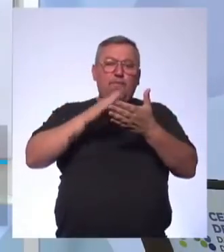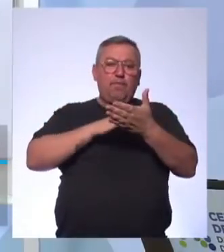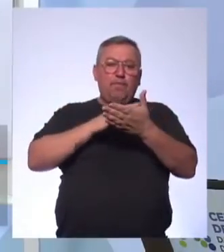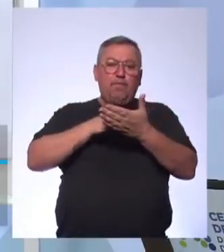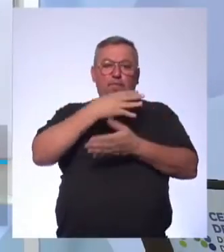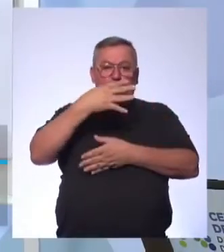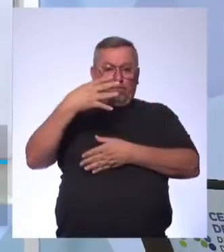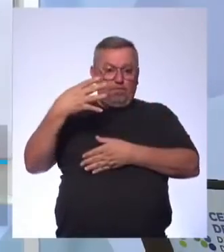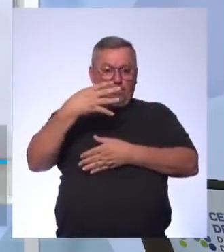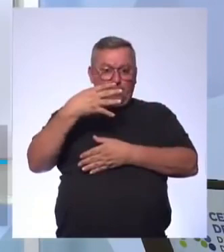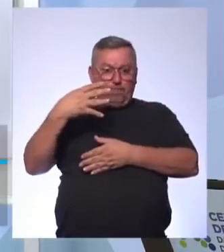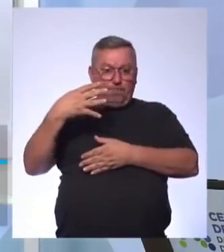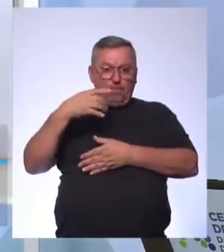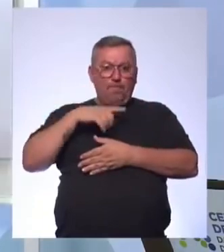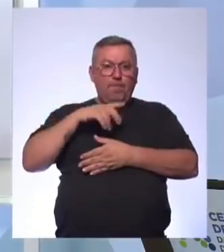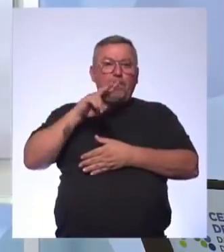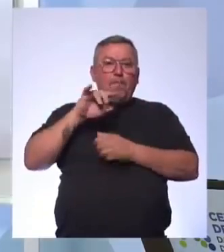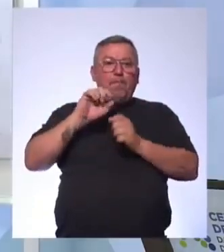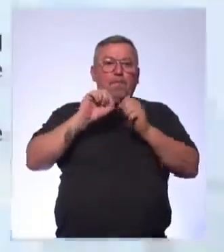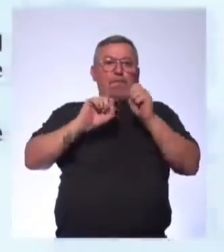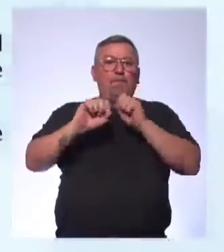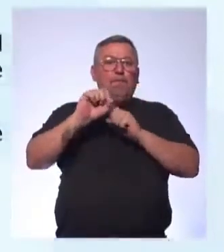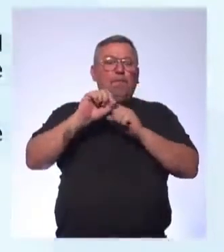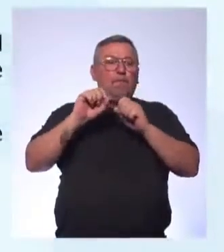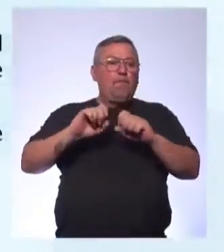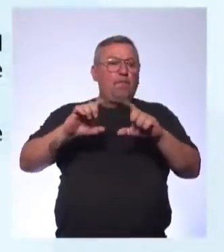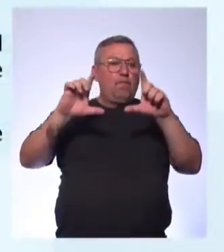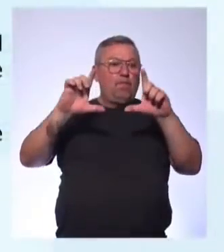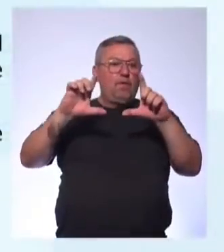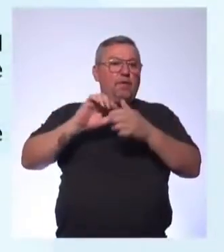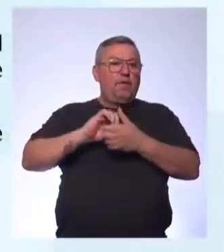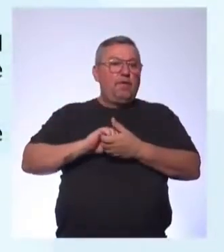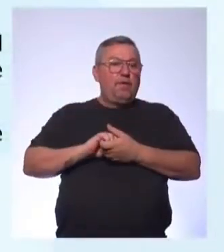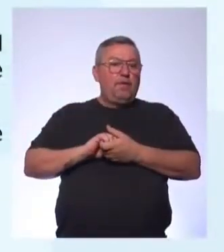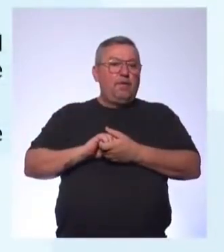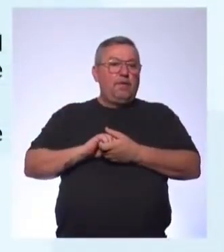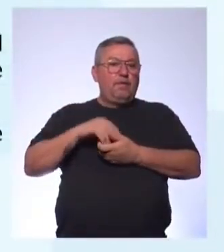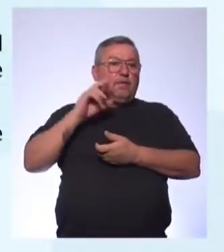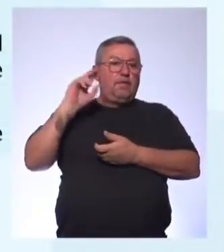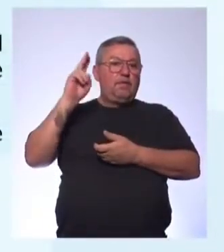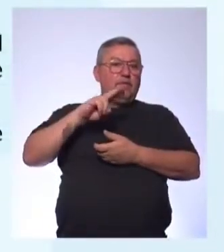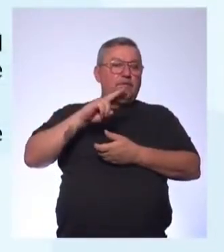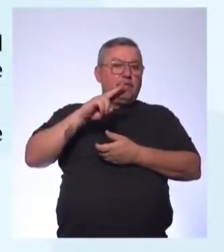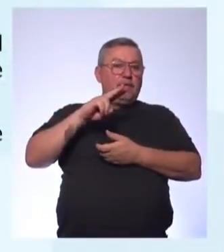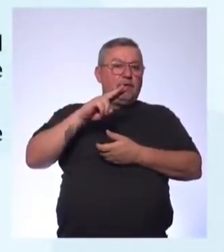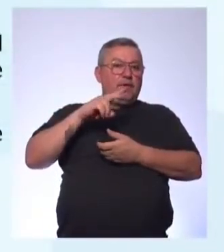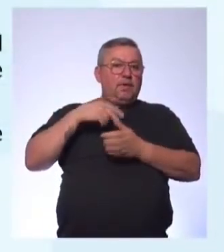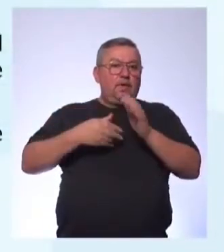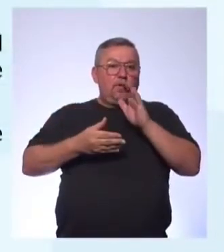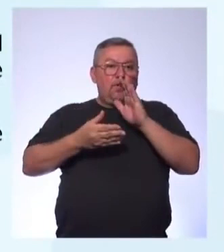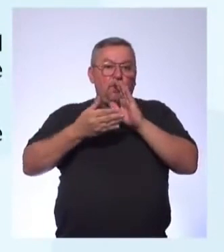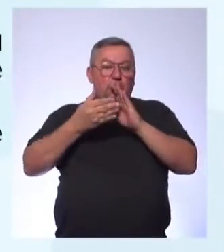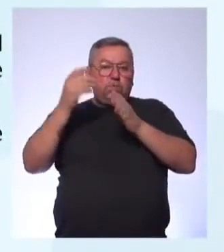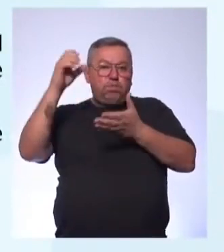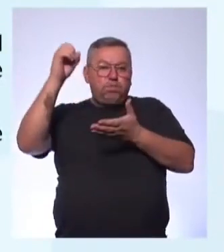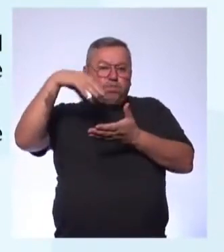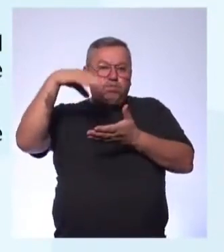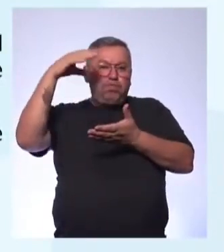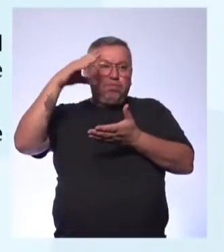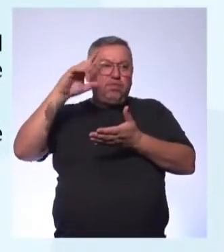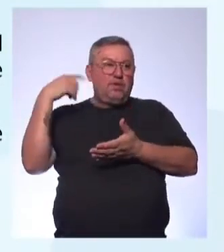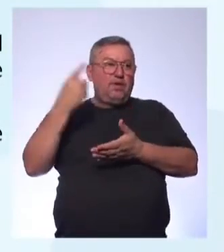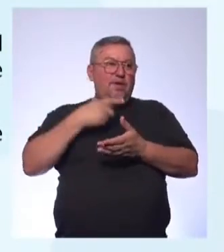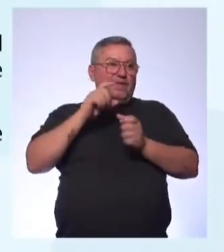página 44. Vai ficar aqui na tela para vocês darem uma olhada, tirar um print. O que nós vamos